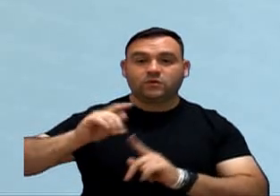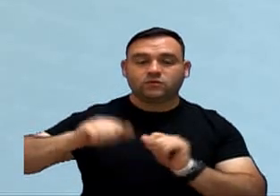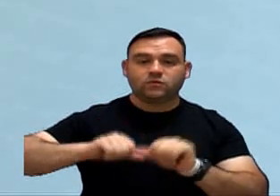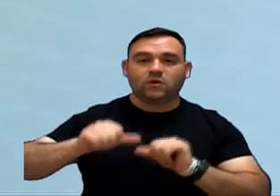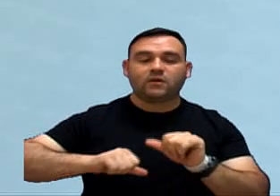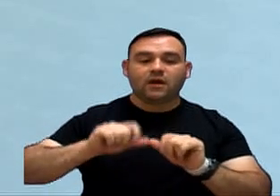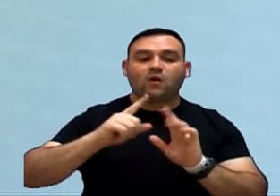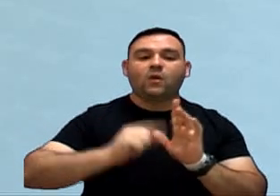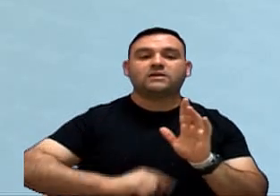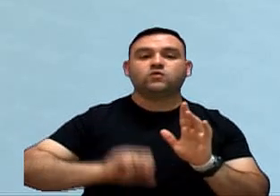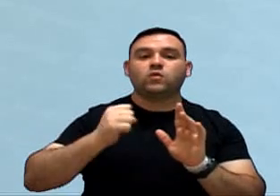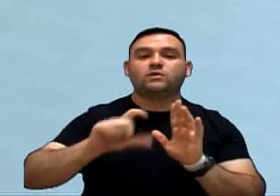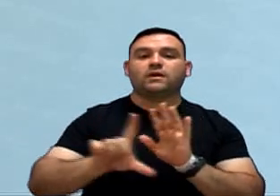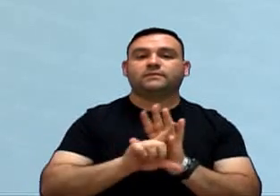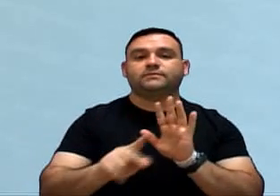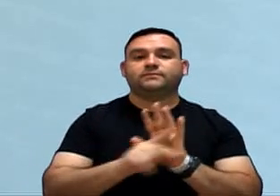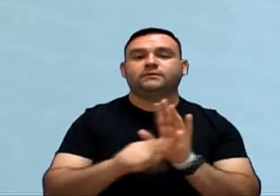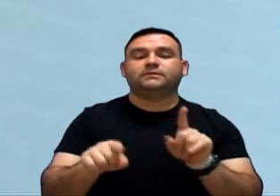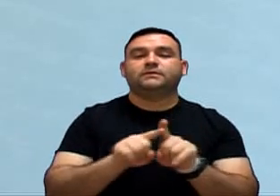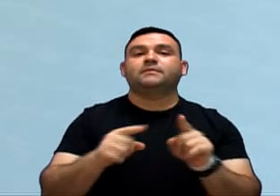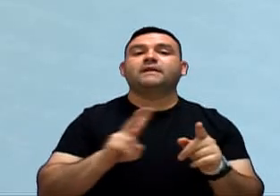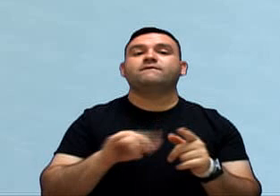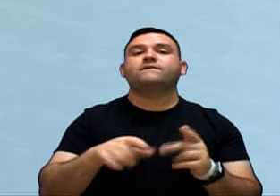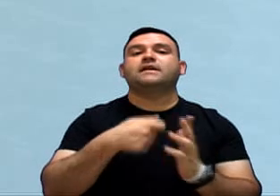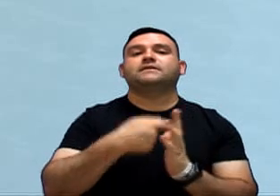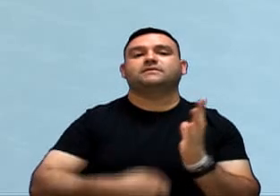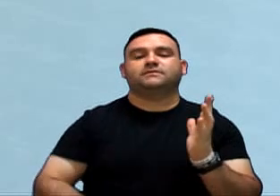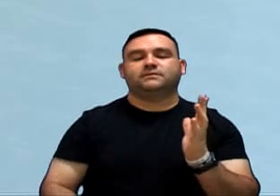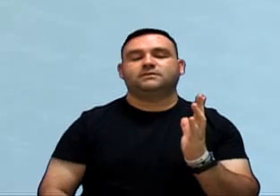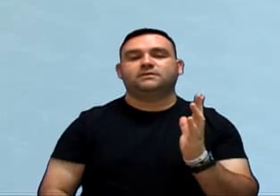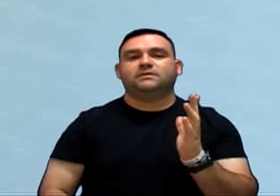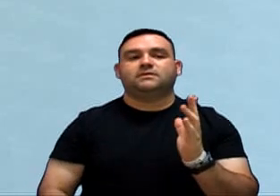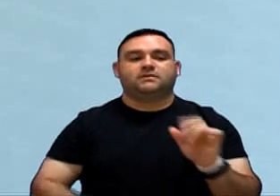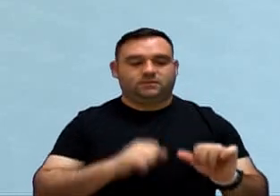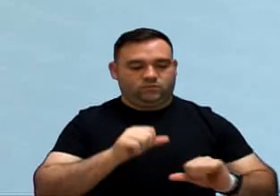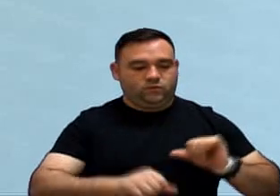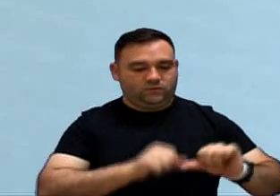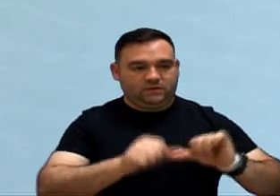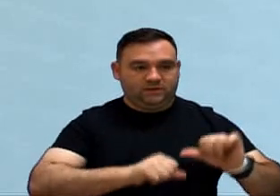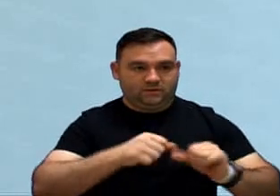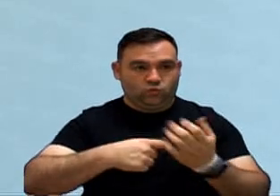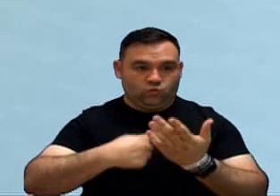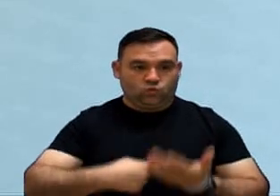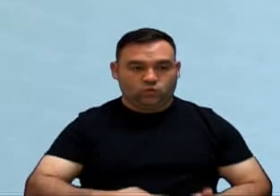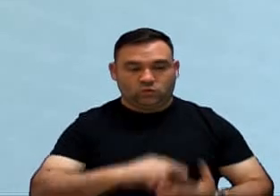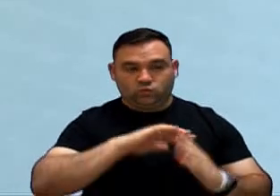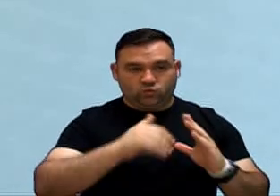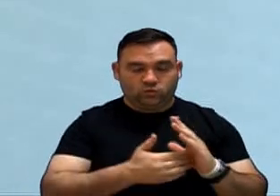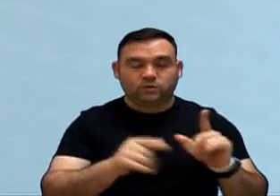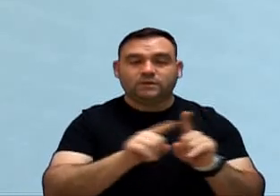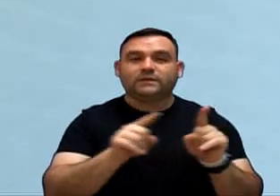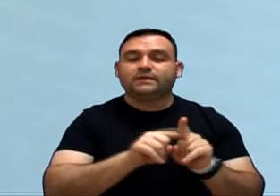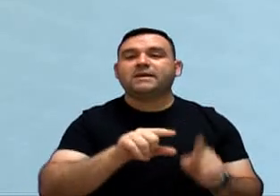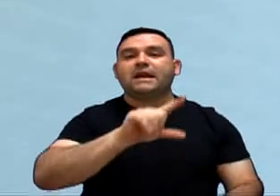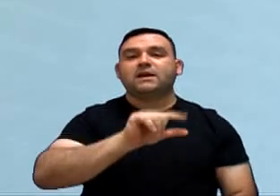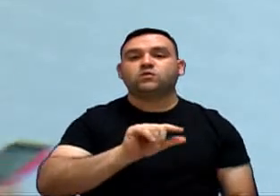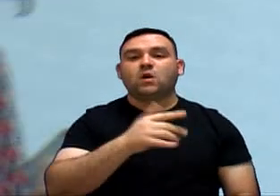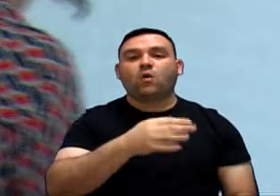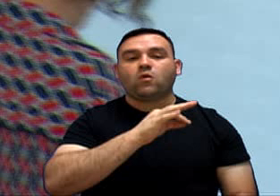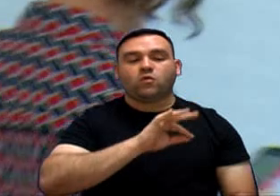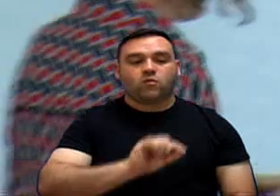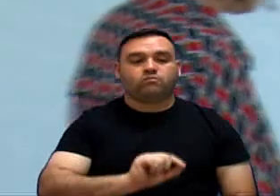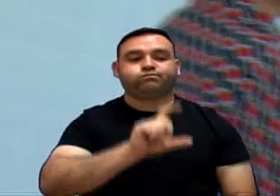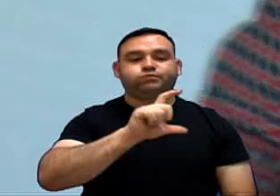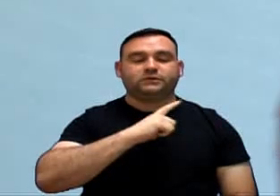altera o artigo 8º da lei e passa da seguinte forma: as modificações contratuais, reduções ou acréscimos